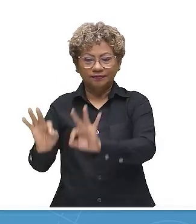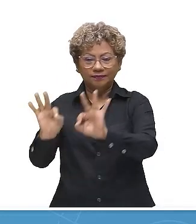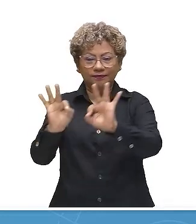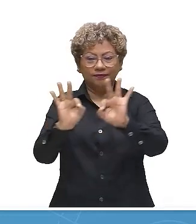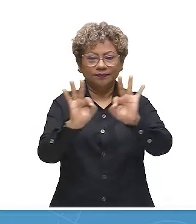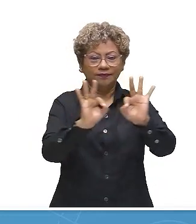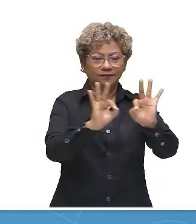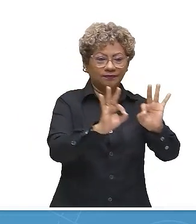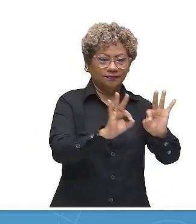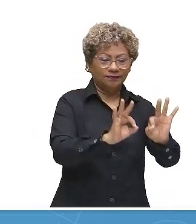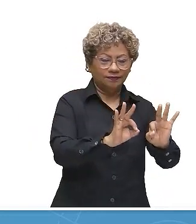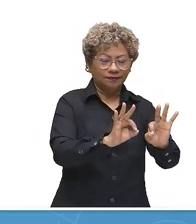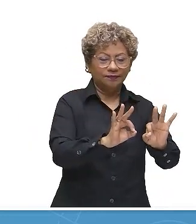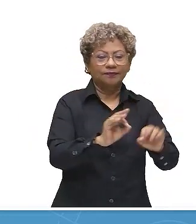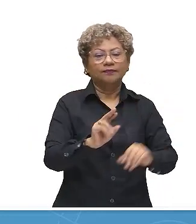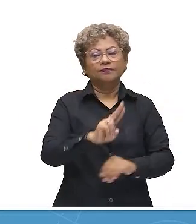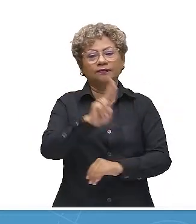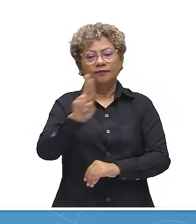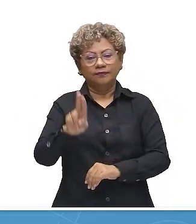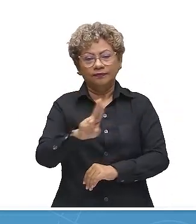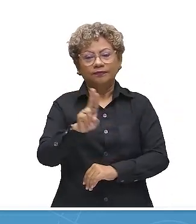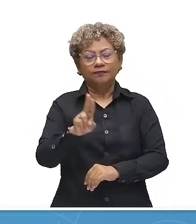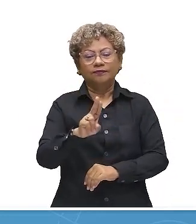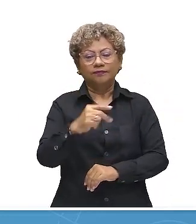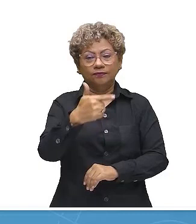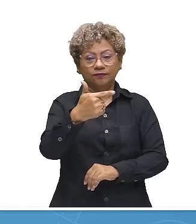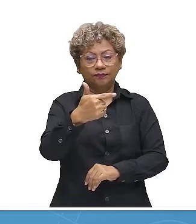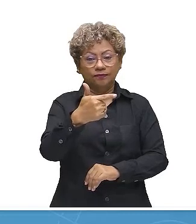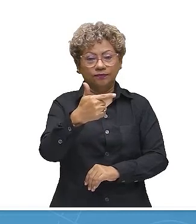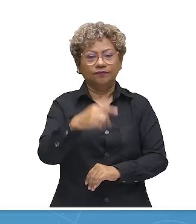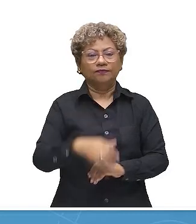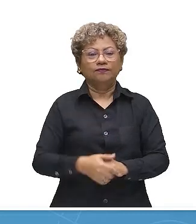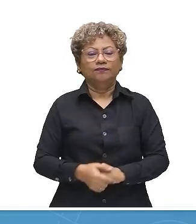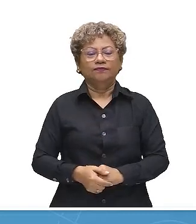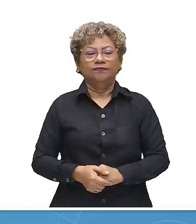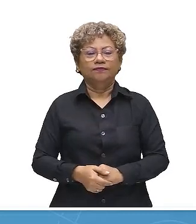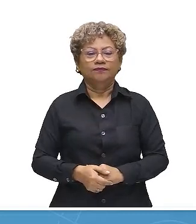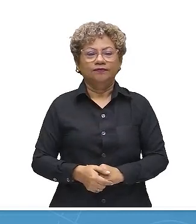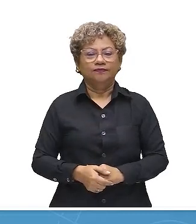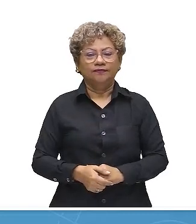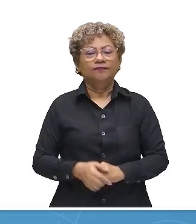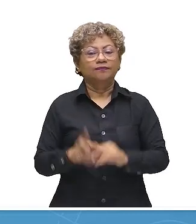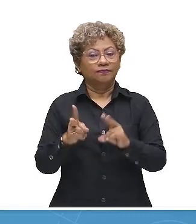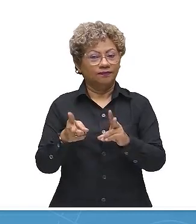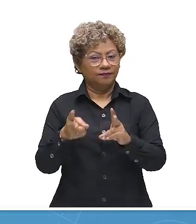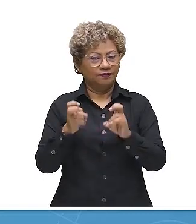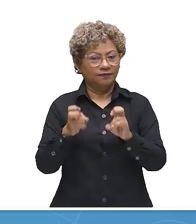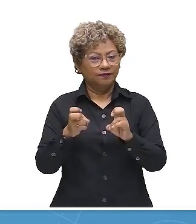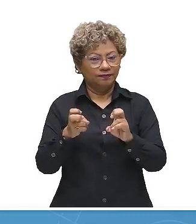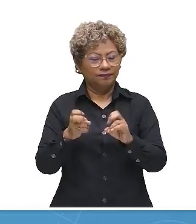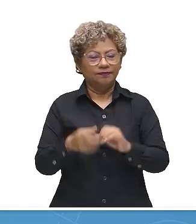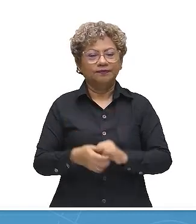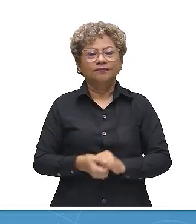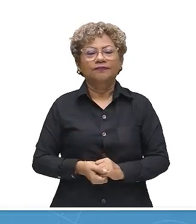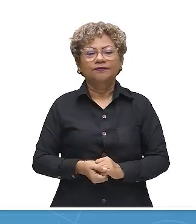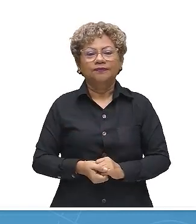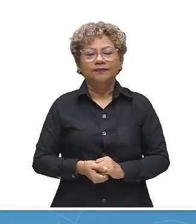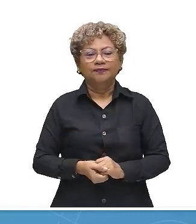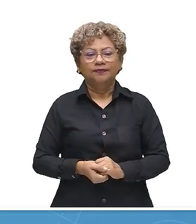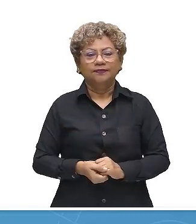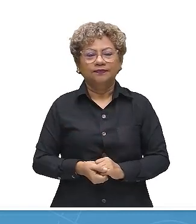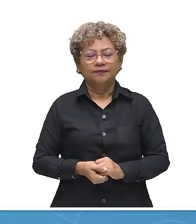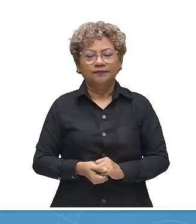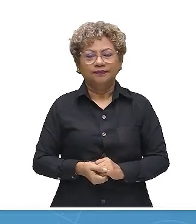eu utilizei o mesmo número. Olha só, nessa aqui eu utilizei, aqui também eu utilizei o mesmo número